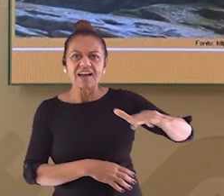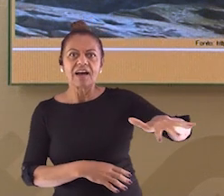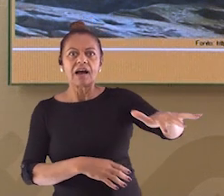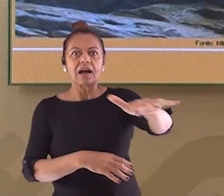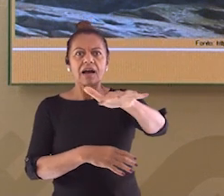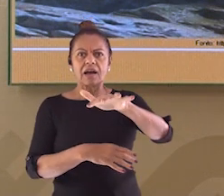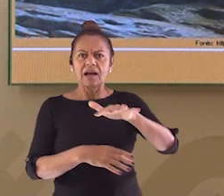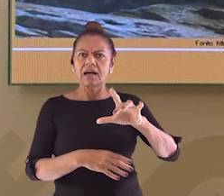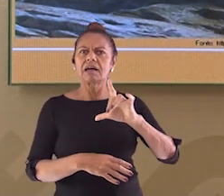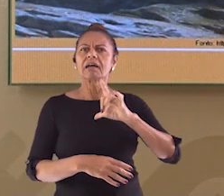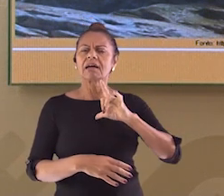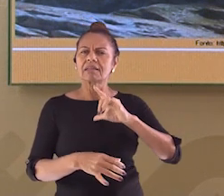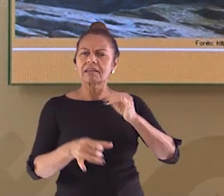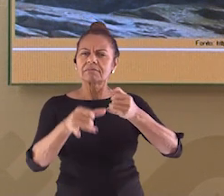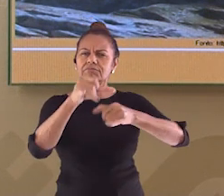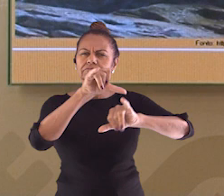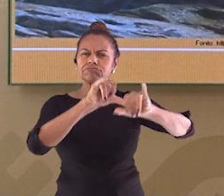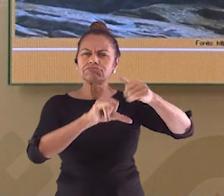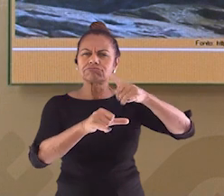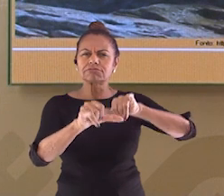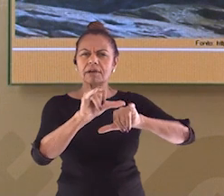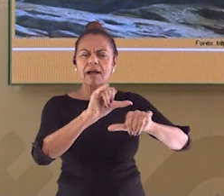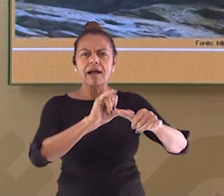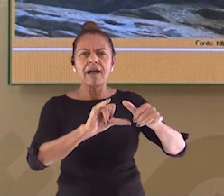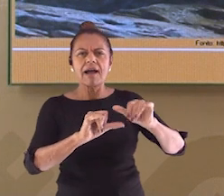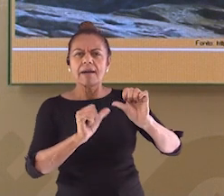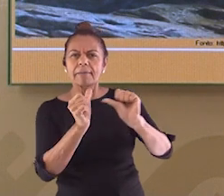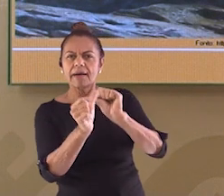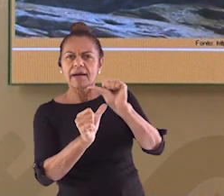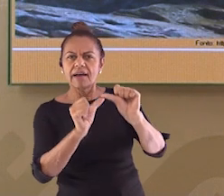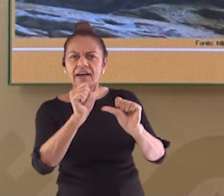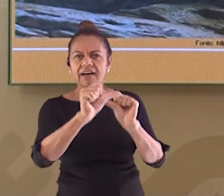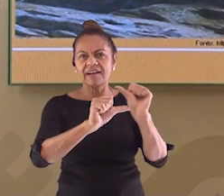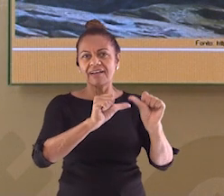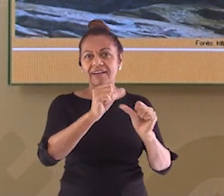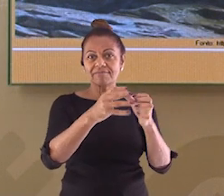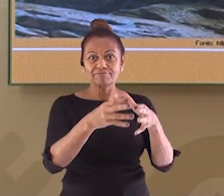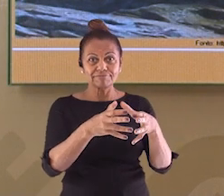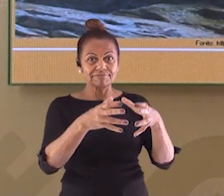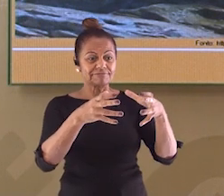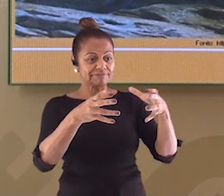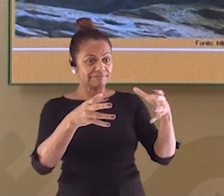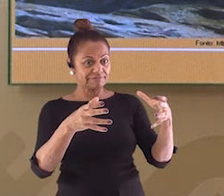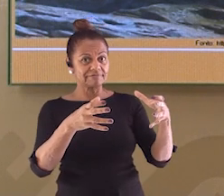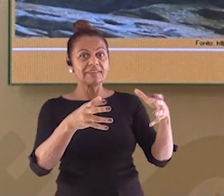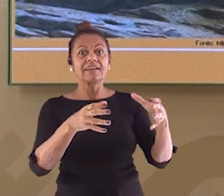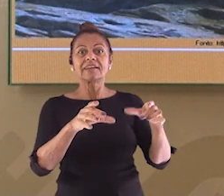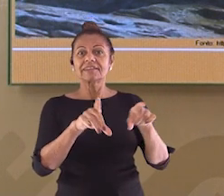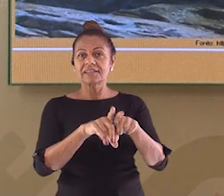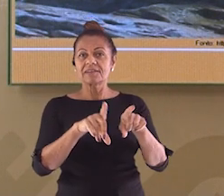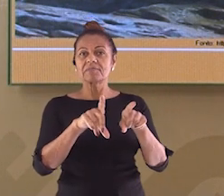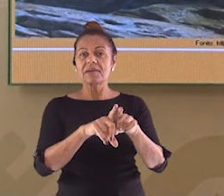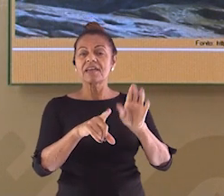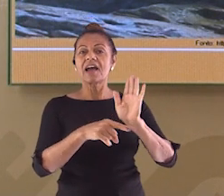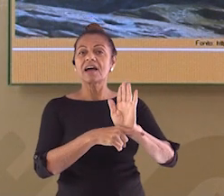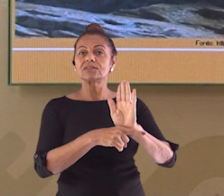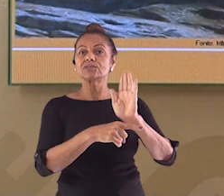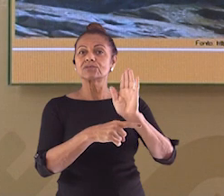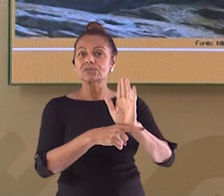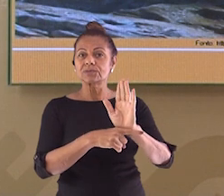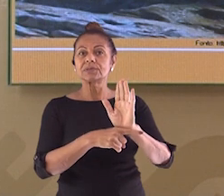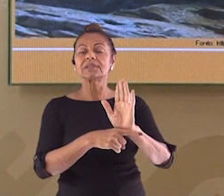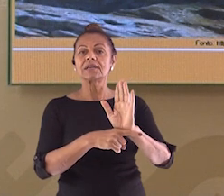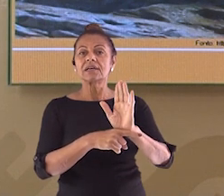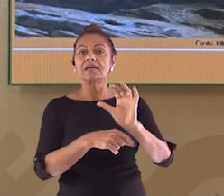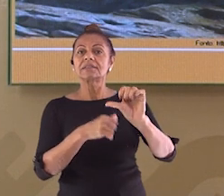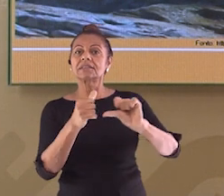pode agir e provocar as mais diferentes reações, como misturar substâncias e colaborar para transformações